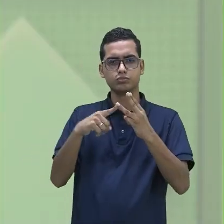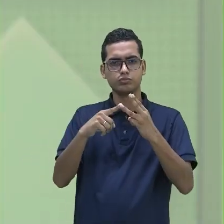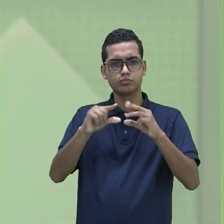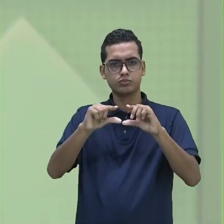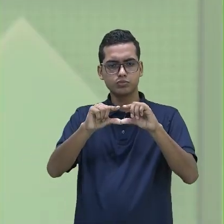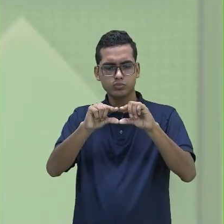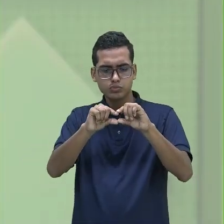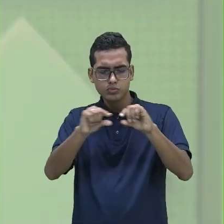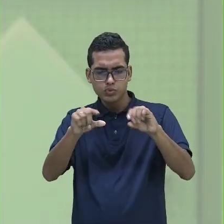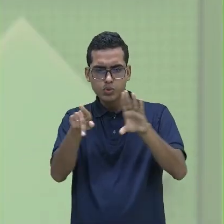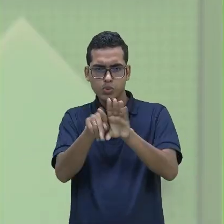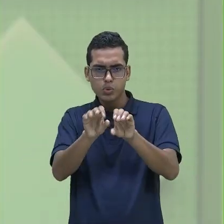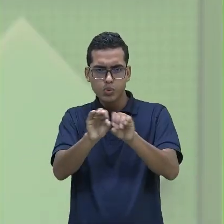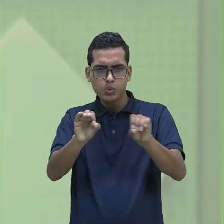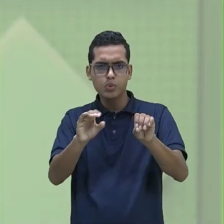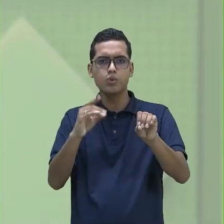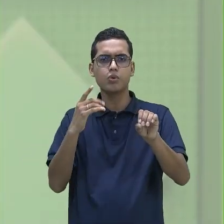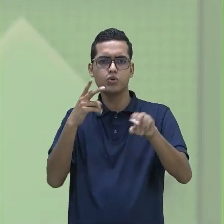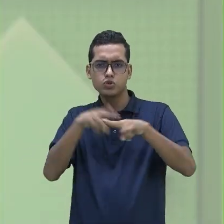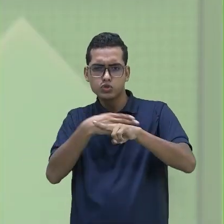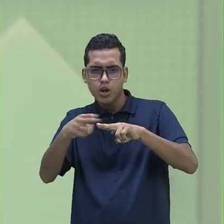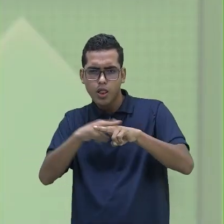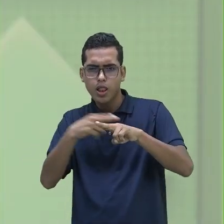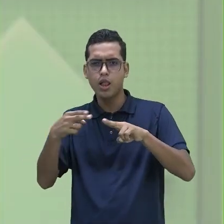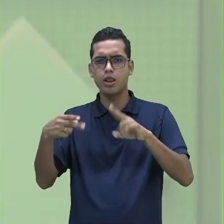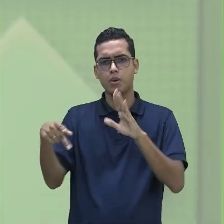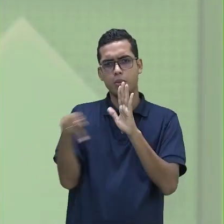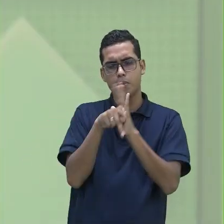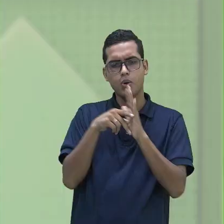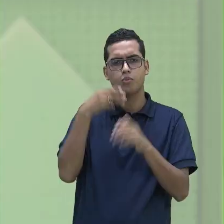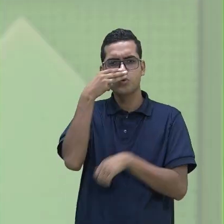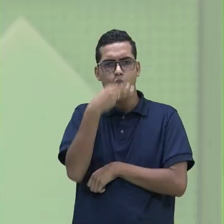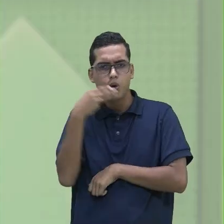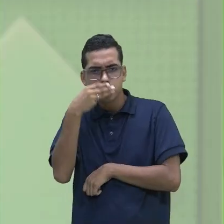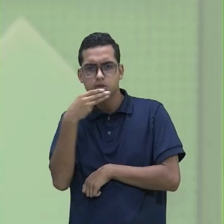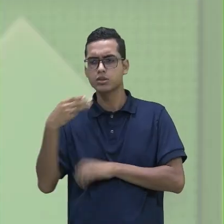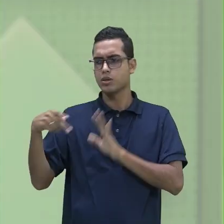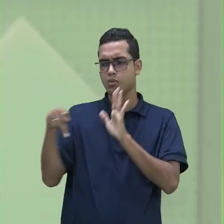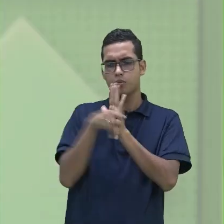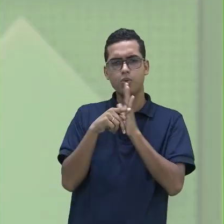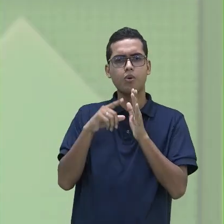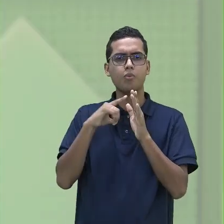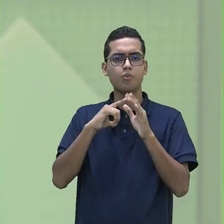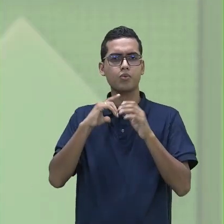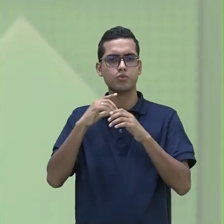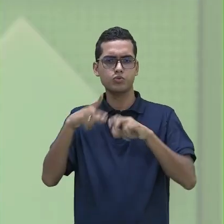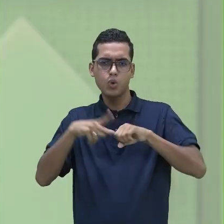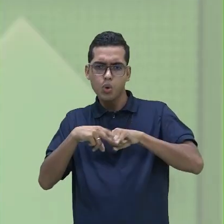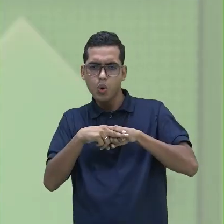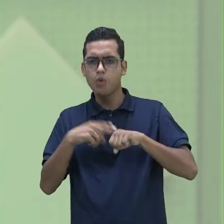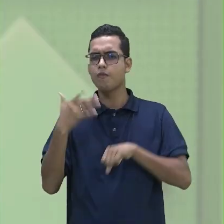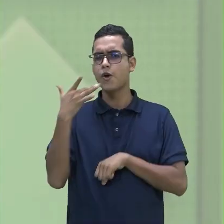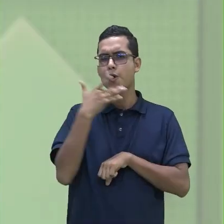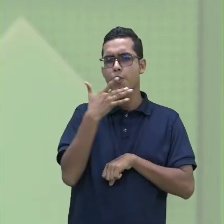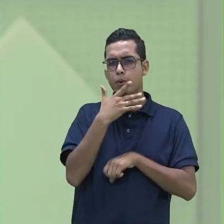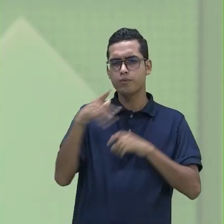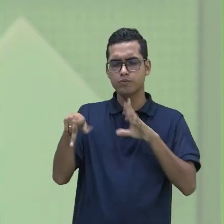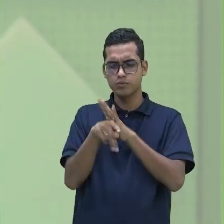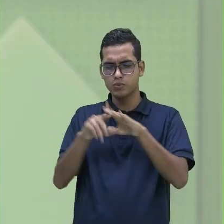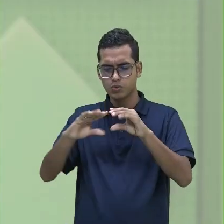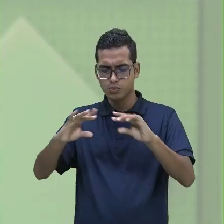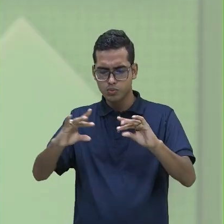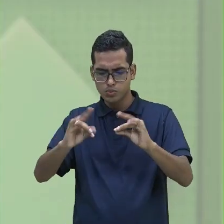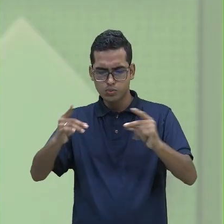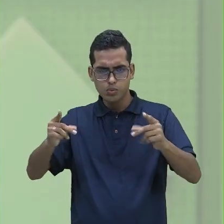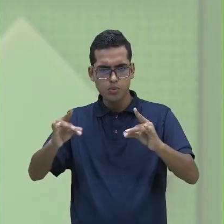aquele recheio do bombom, né, de cupuaçu, que é tão gostoso e que são encontrados